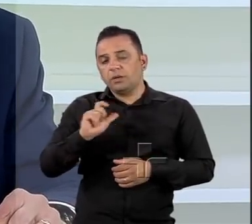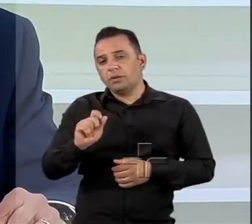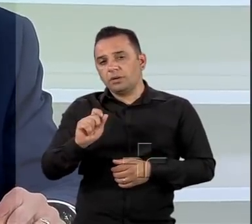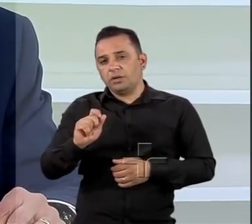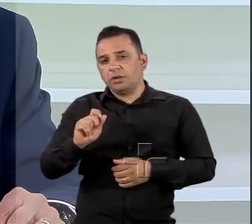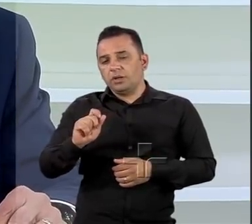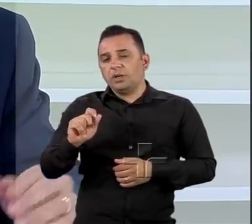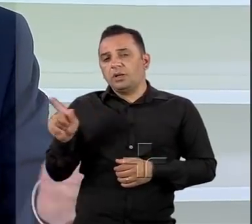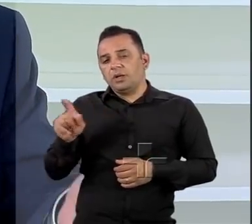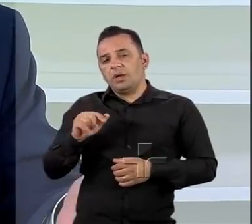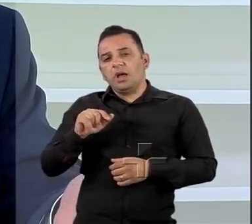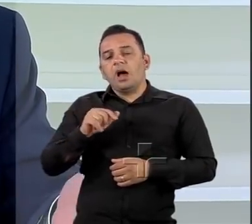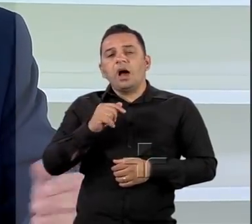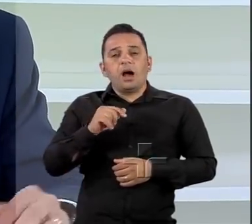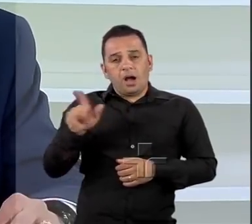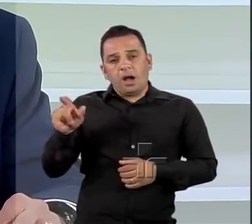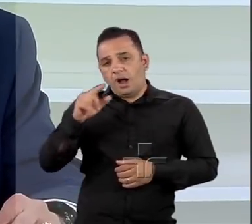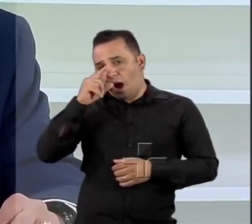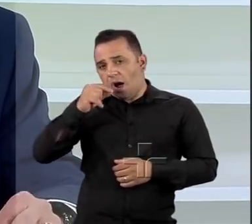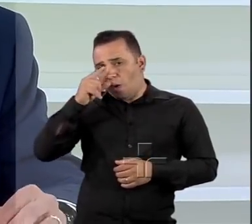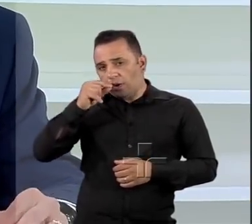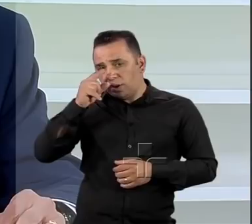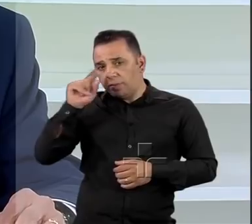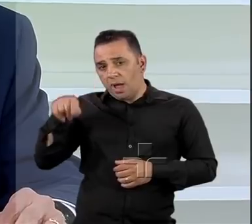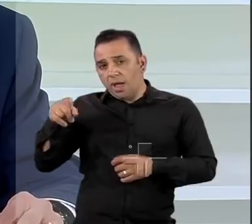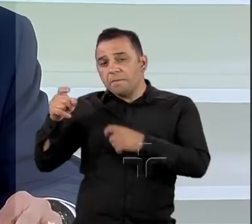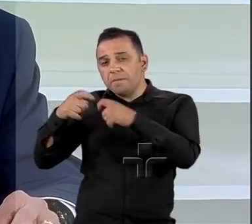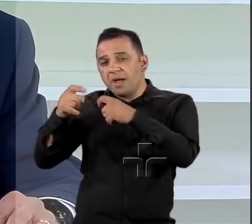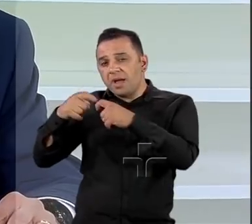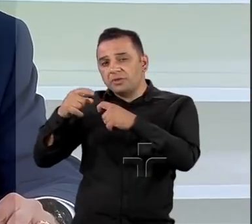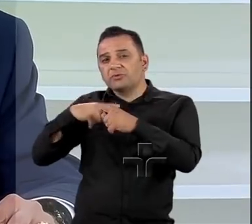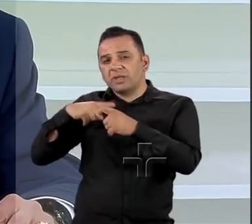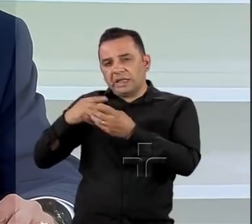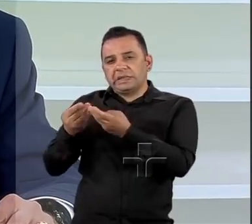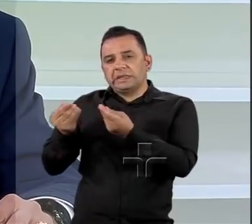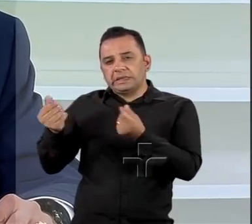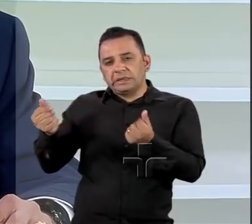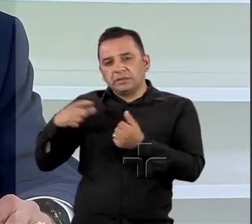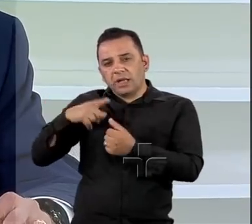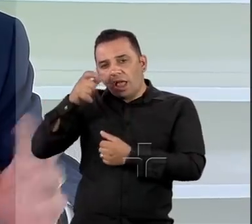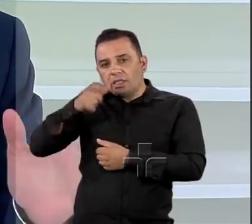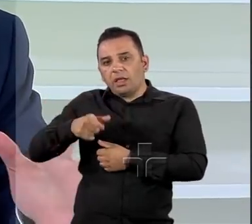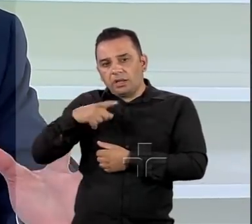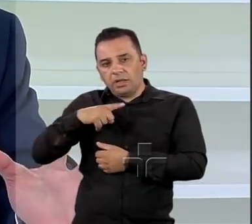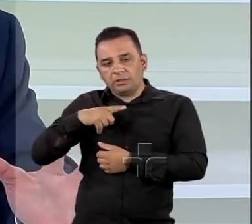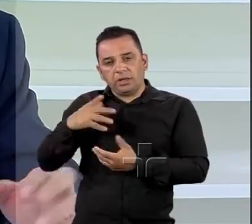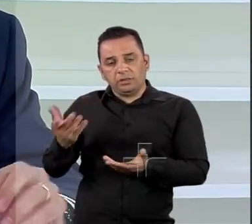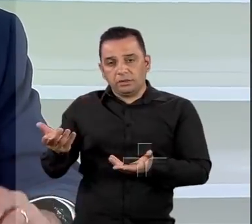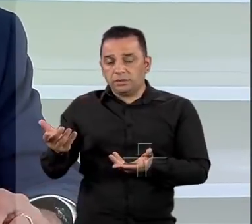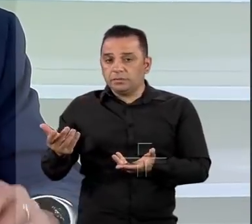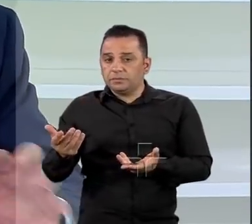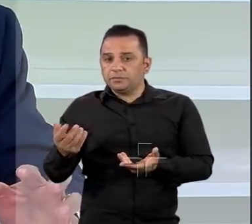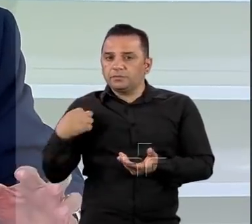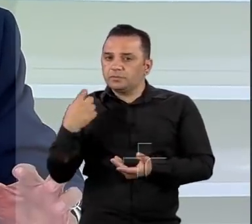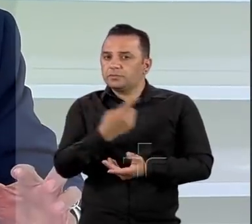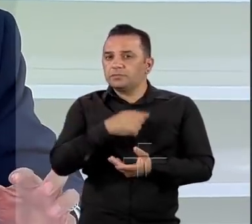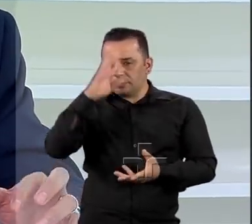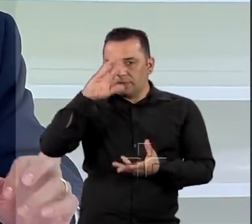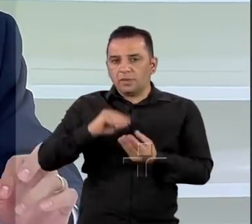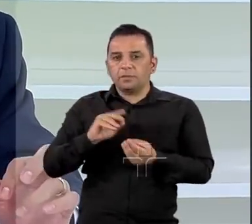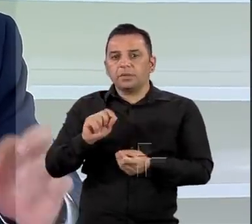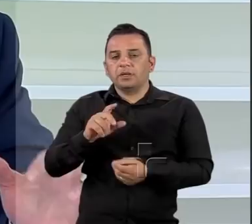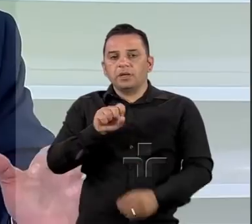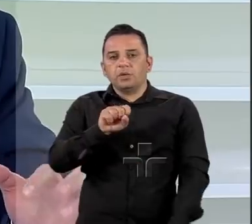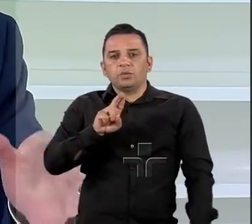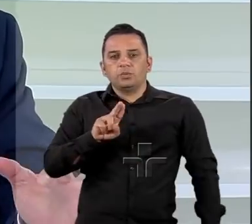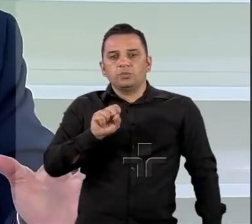Dr. Geraldo Alckmin, que é médico, uma pessoa muito sensível e interessada, e nós entendemos que o SUS é